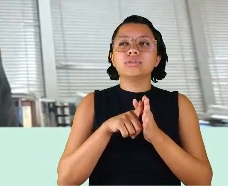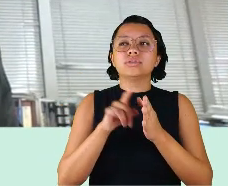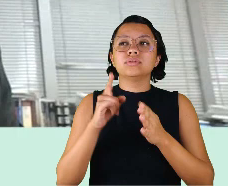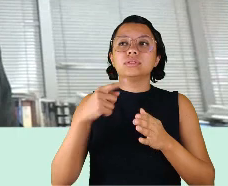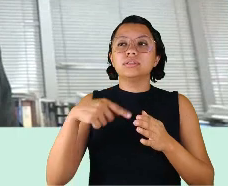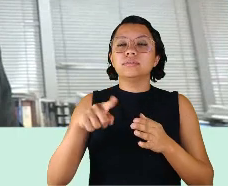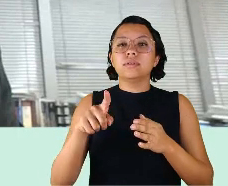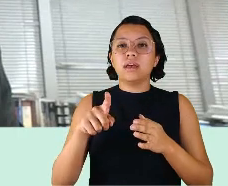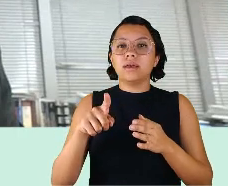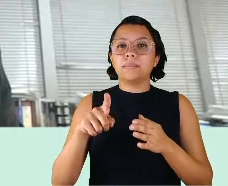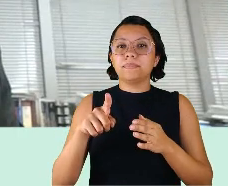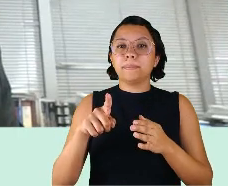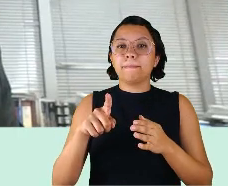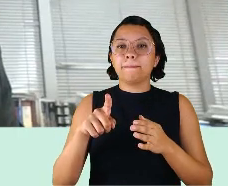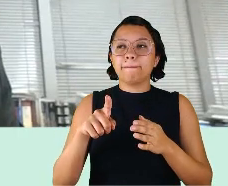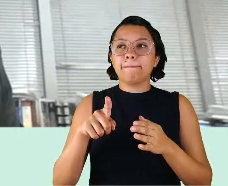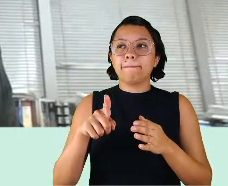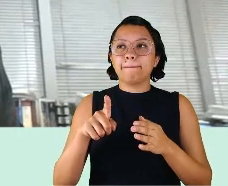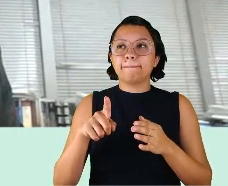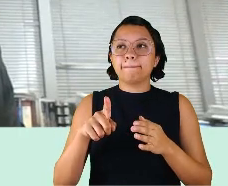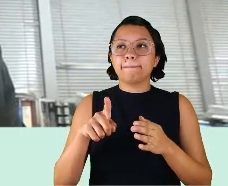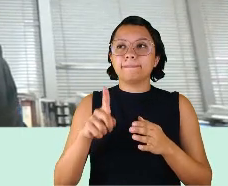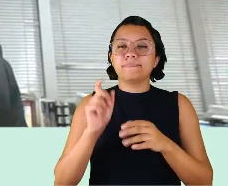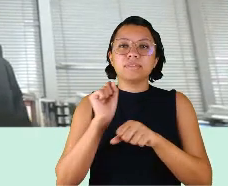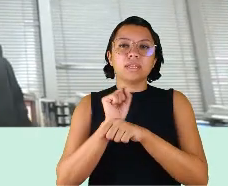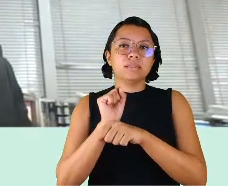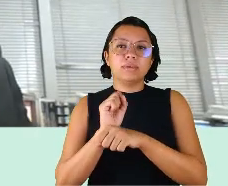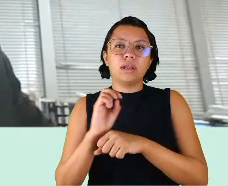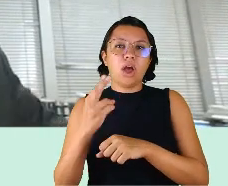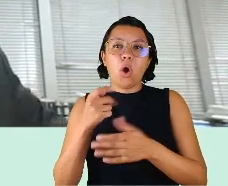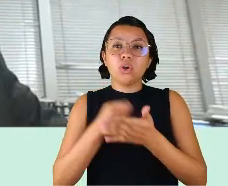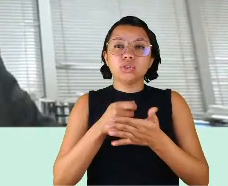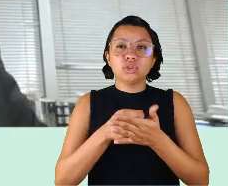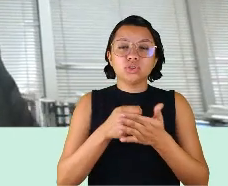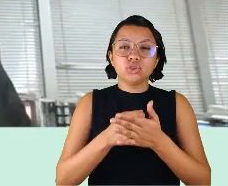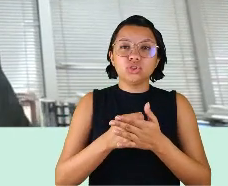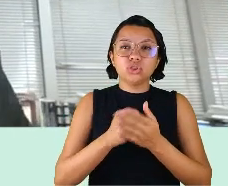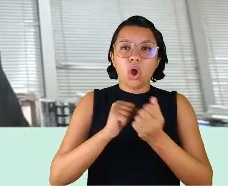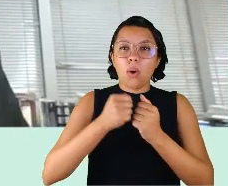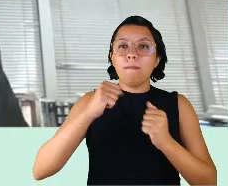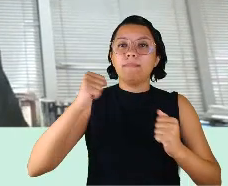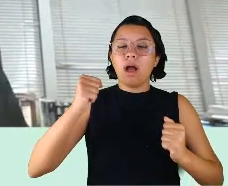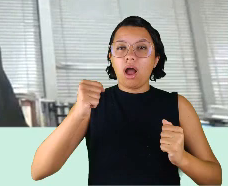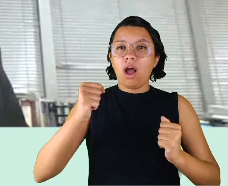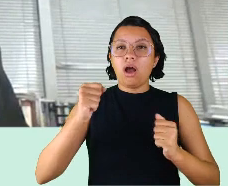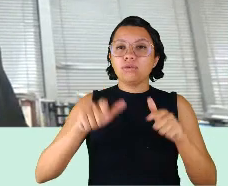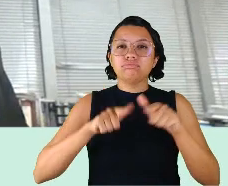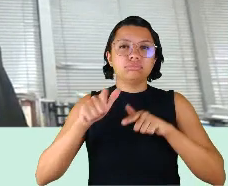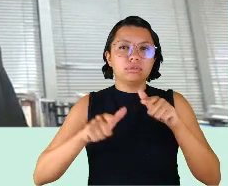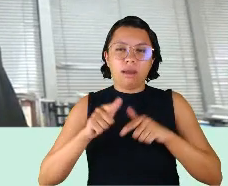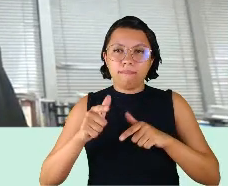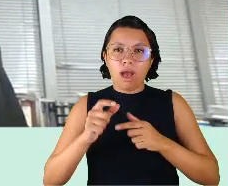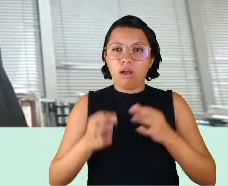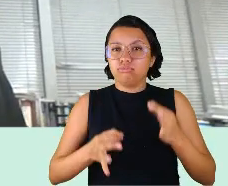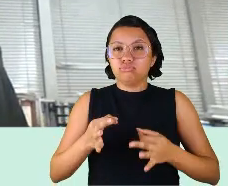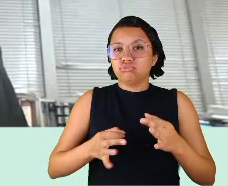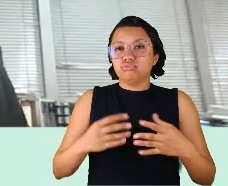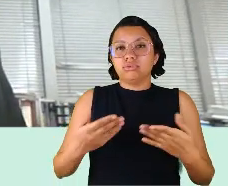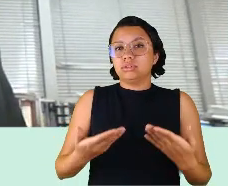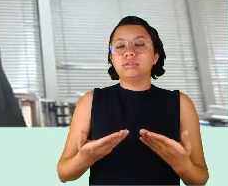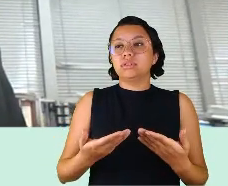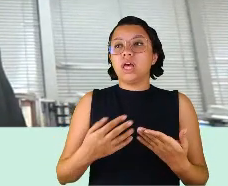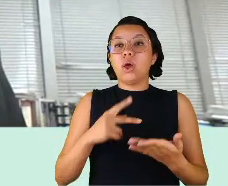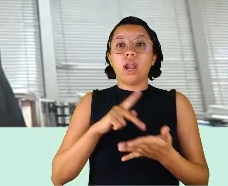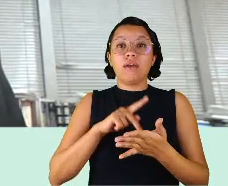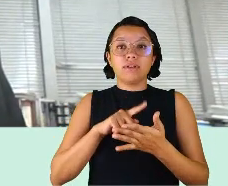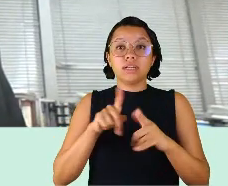vai se esperar ou exigir o aumento de produtividade dos juízes, então, na verdade,